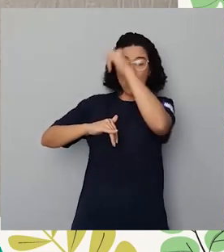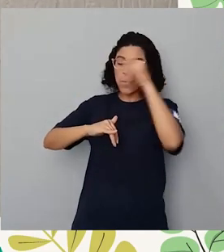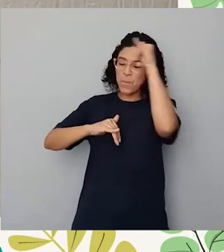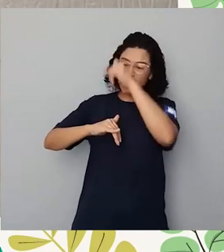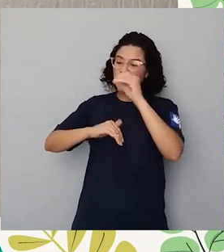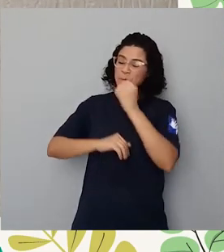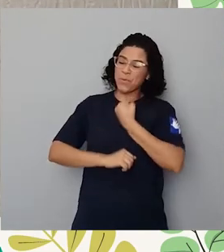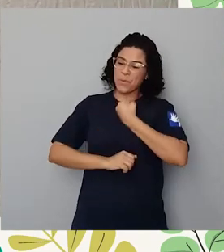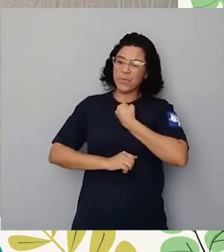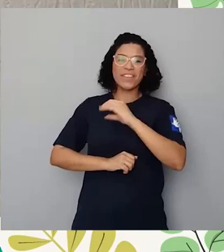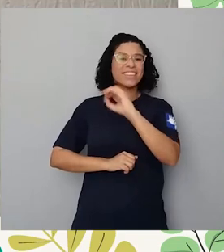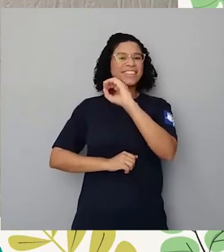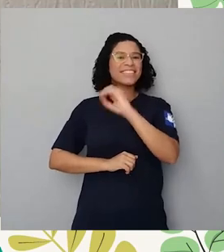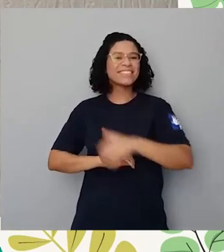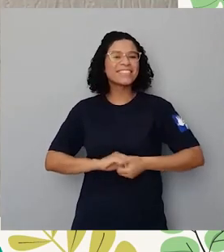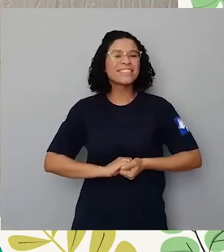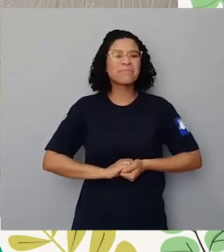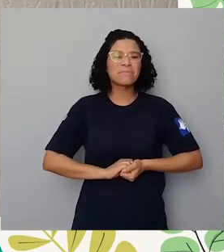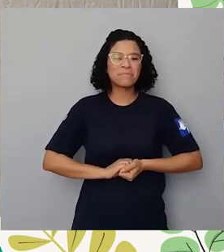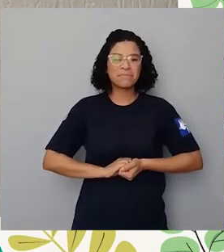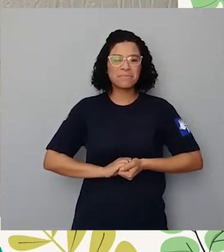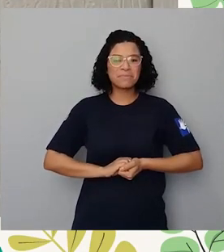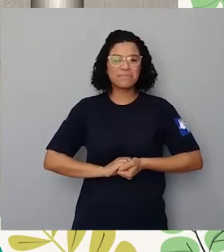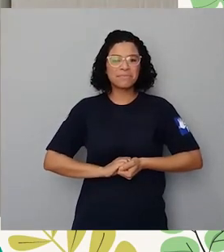na Rua dos Bobos, número 0.